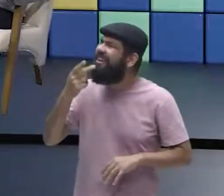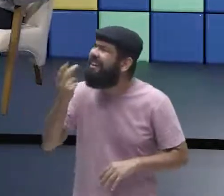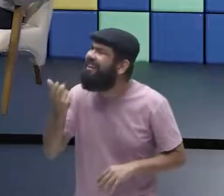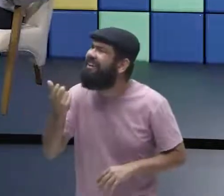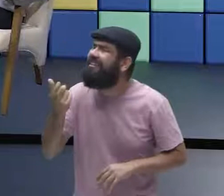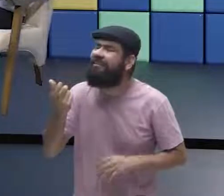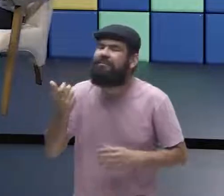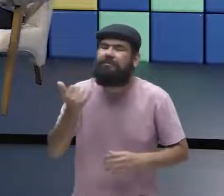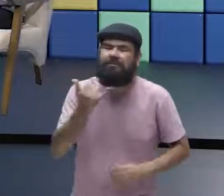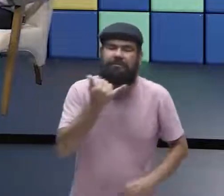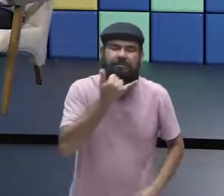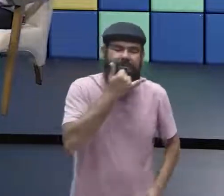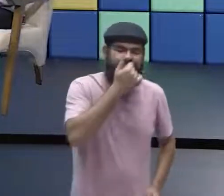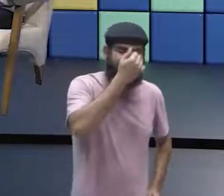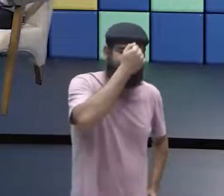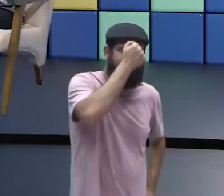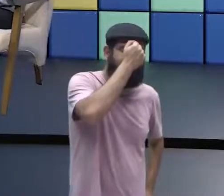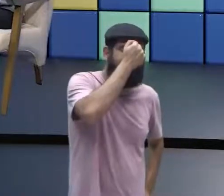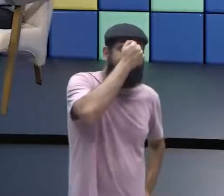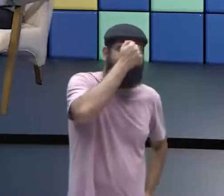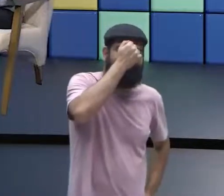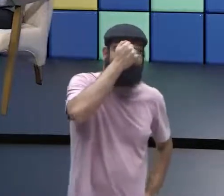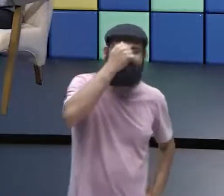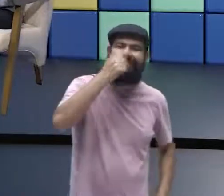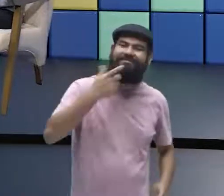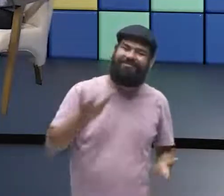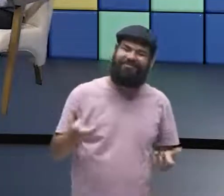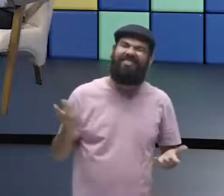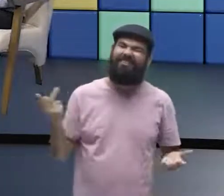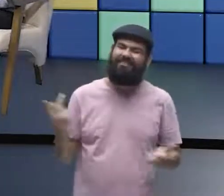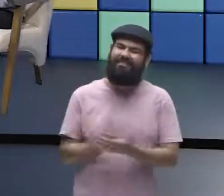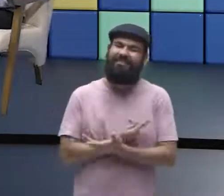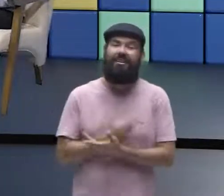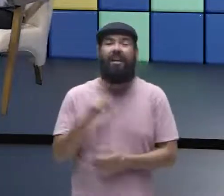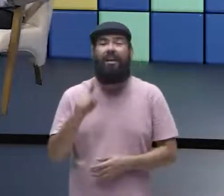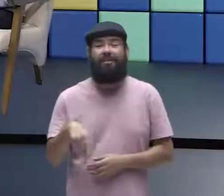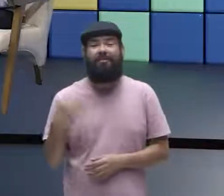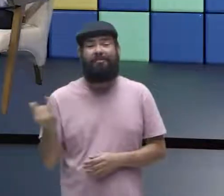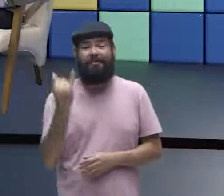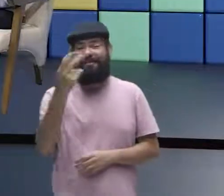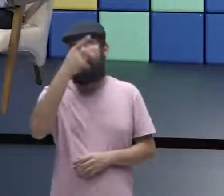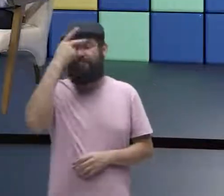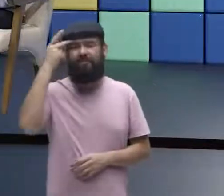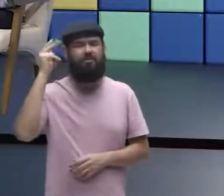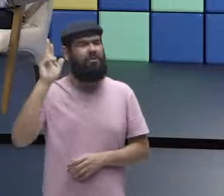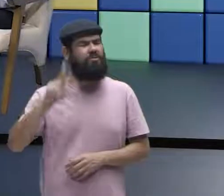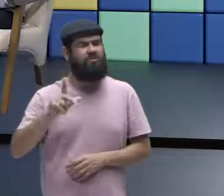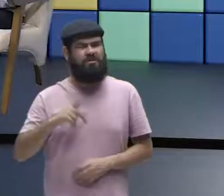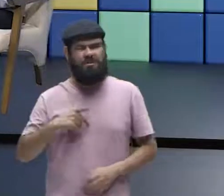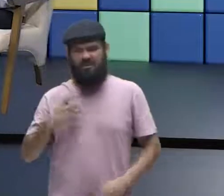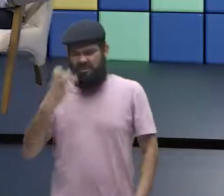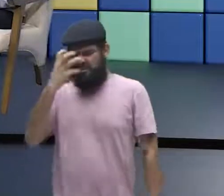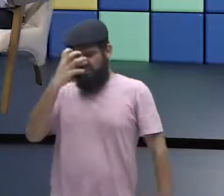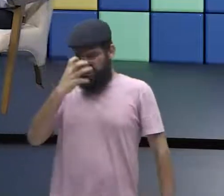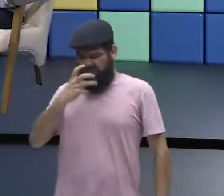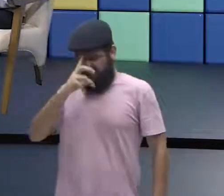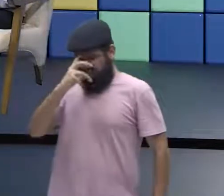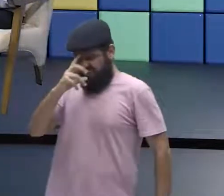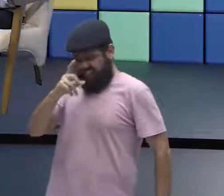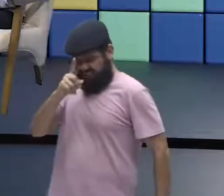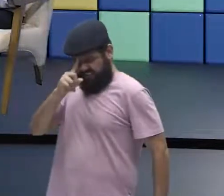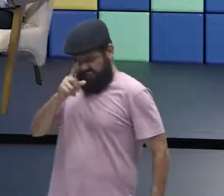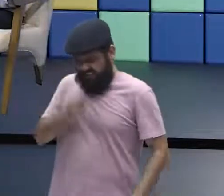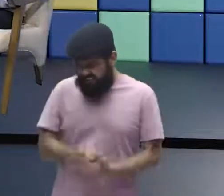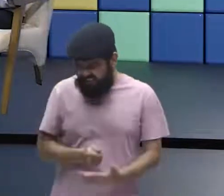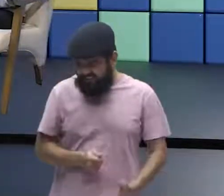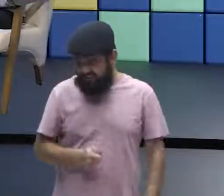né? Depois se arrepende, ali que você está chateado. E é importante a pessoa nunca tomar uma decisão importante quando está com raiva,